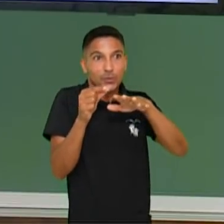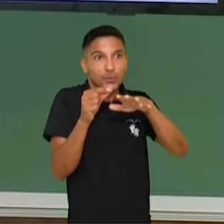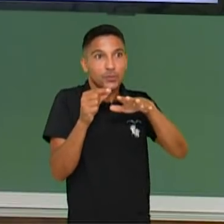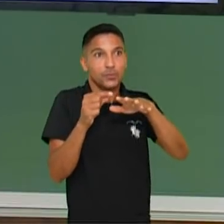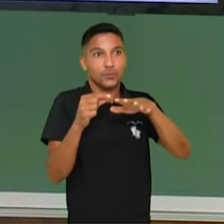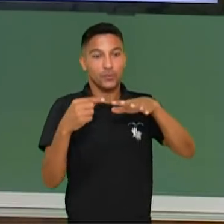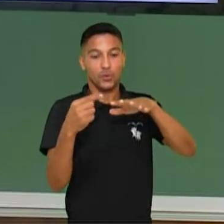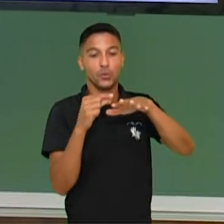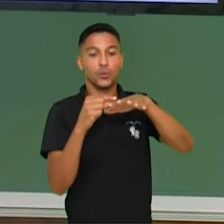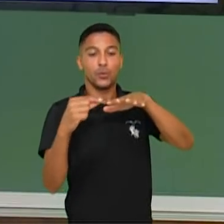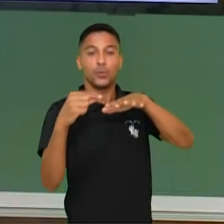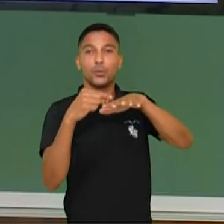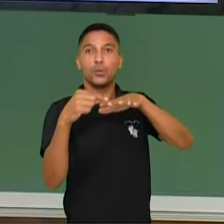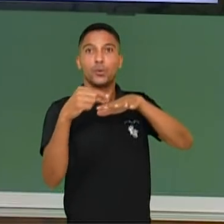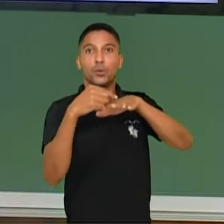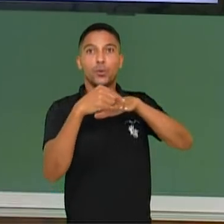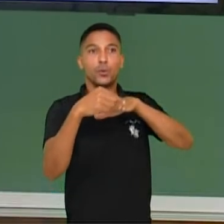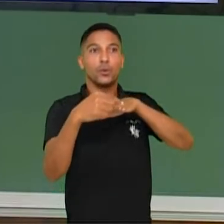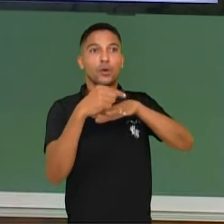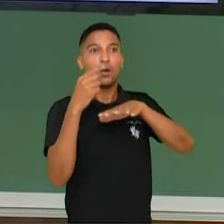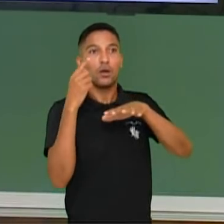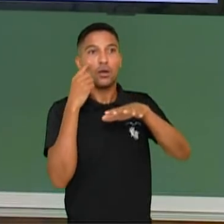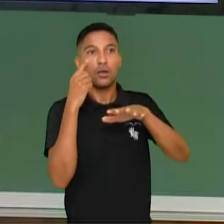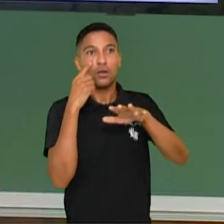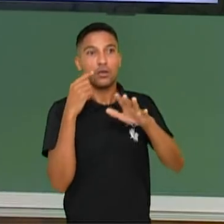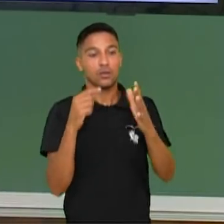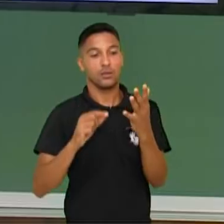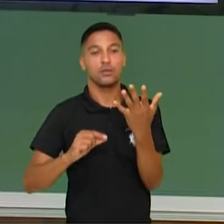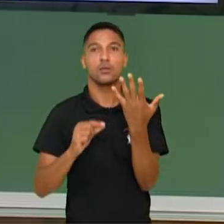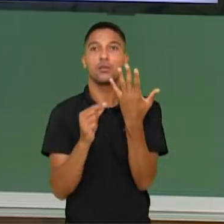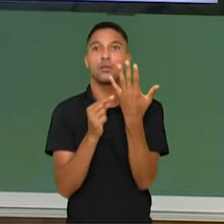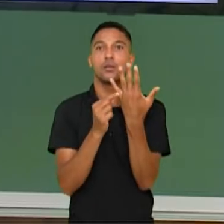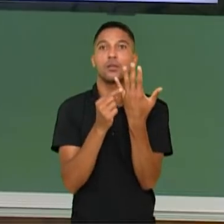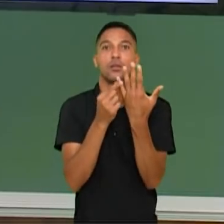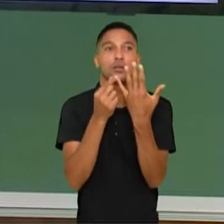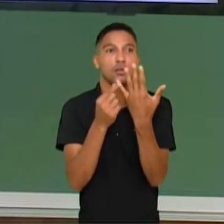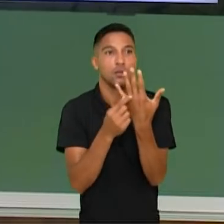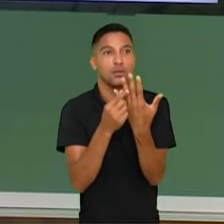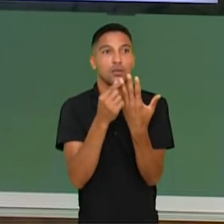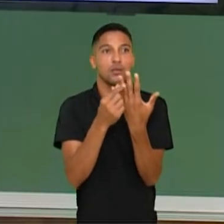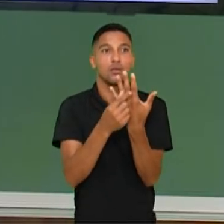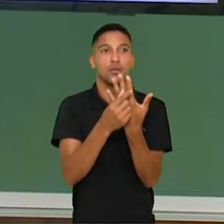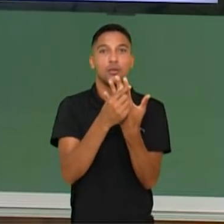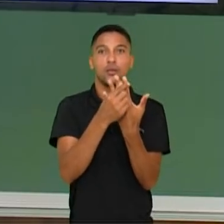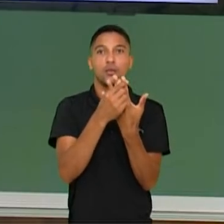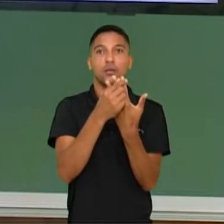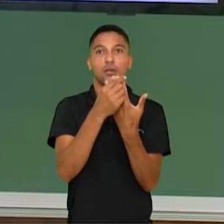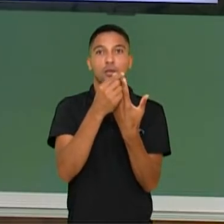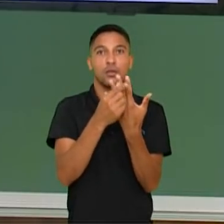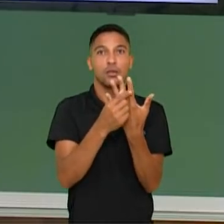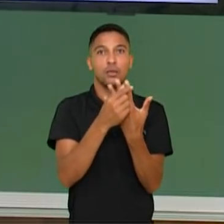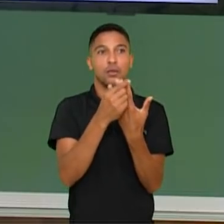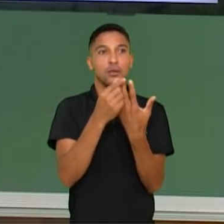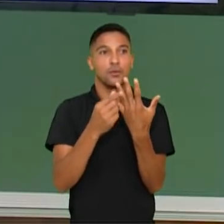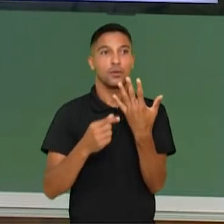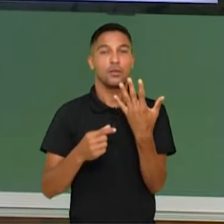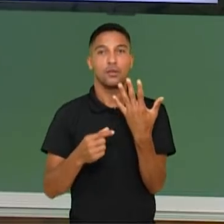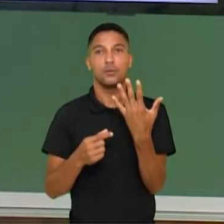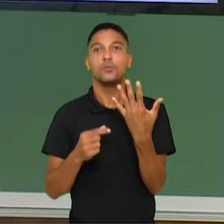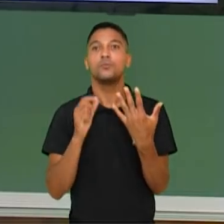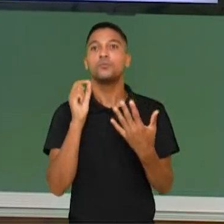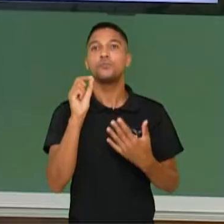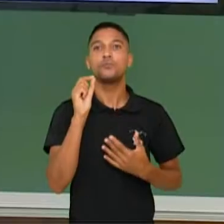proporcional ao seu comprimento, não apresentando nenhuma dimensão sobressaindo as demais, ou